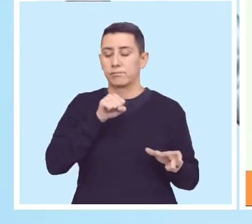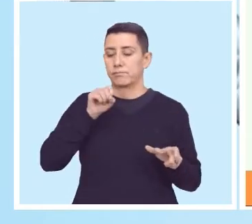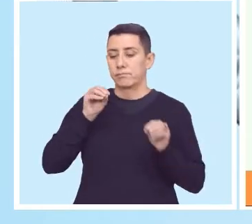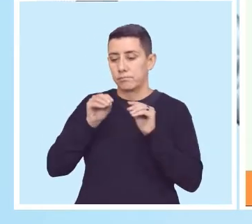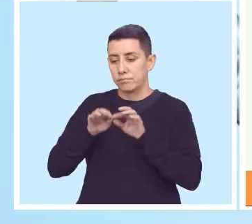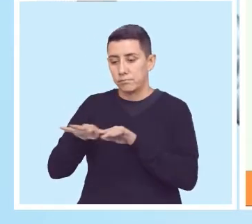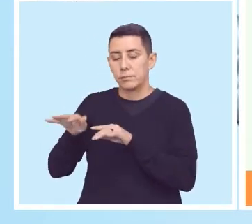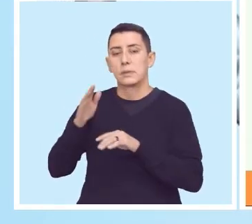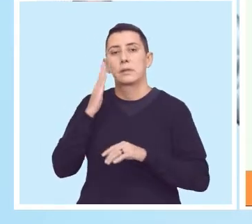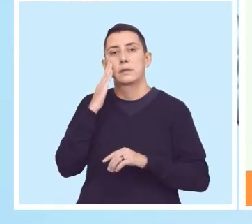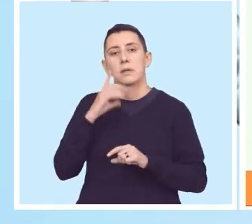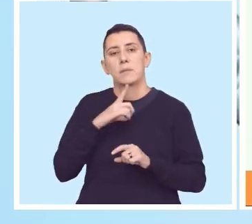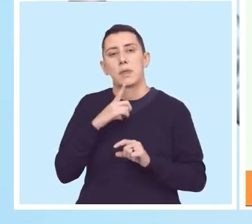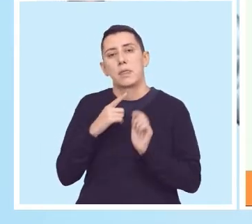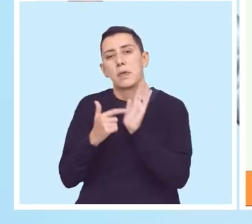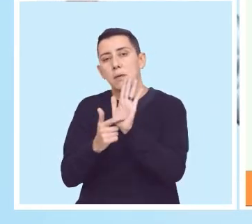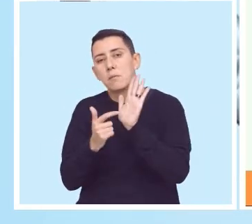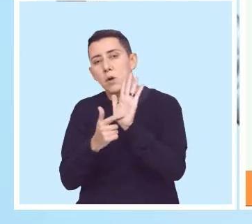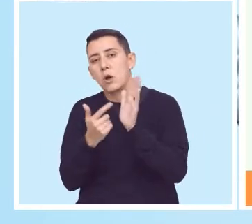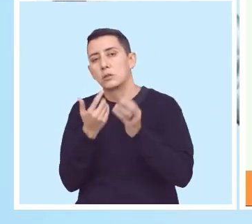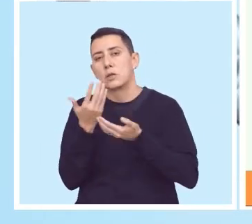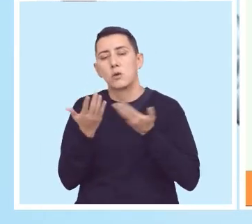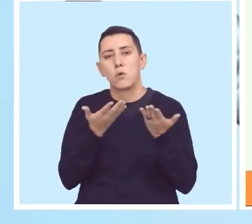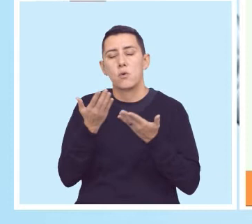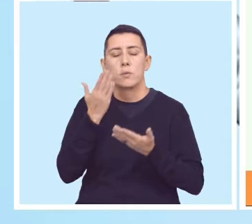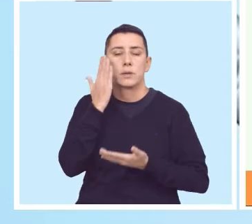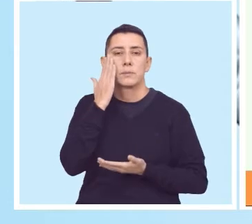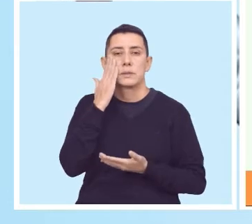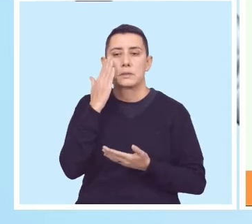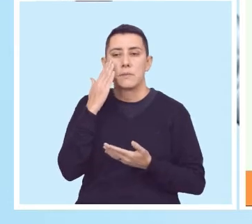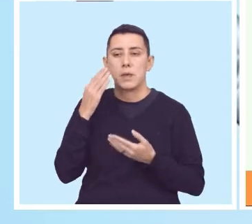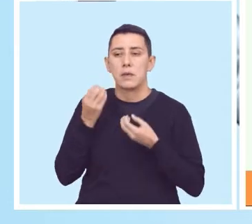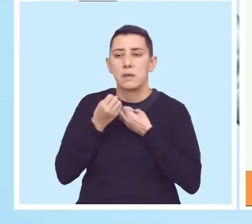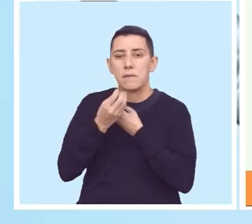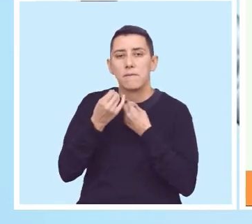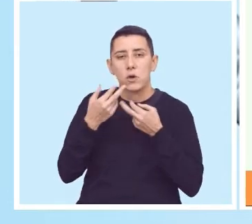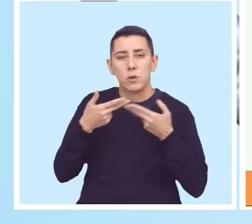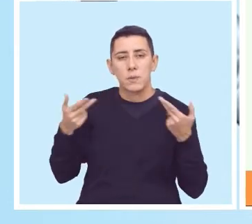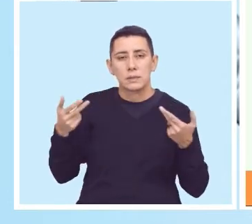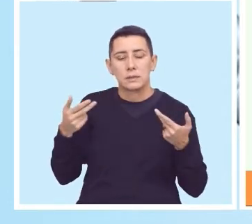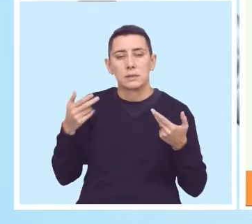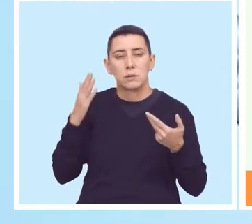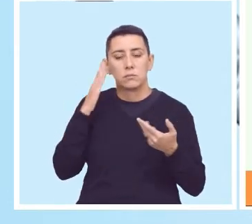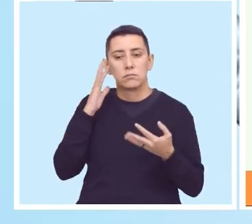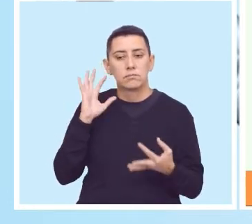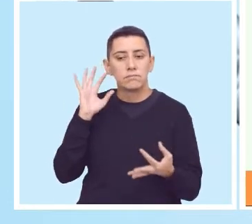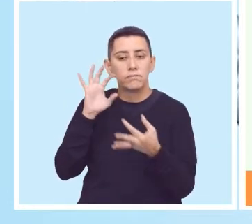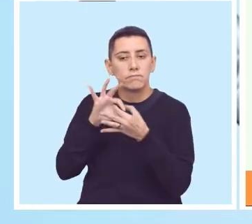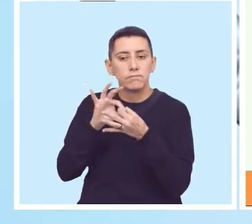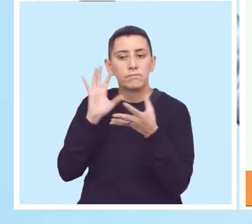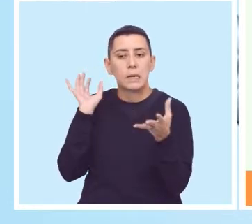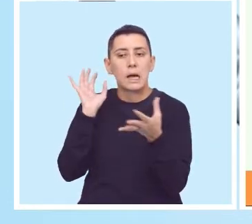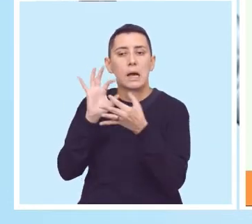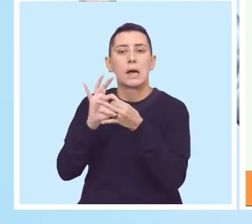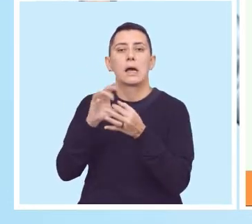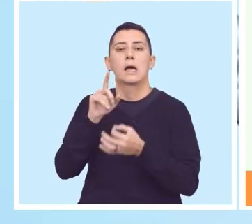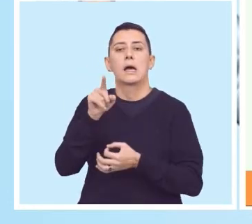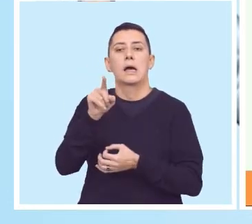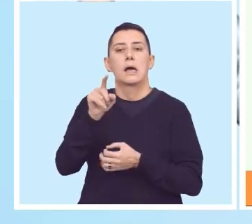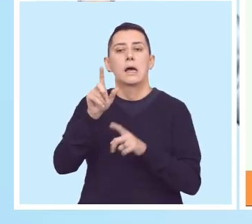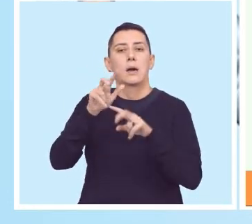diversos indicadores, diversas métricas, e que, de repente, se elas fossem cruzadas ali, né, relacionadas, a gente poderia